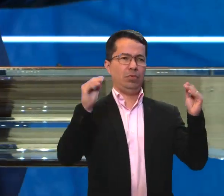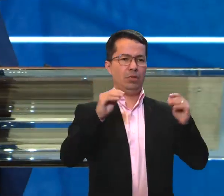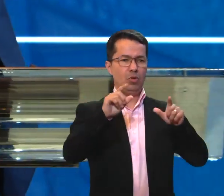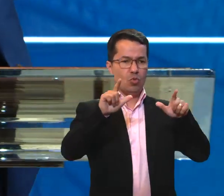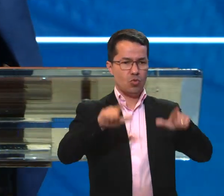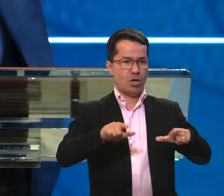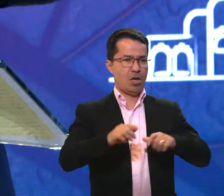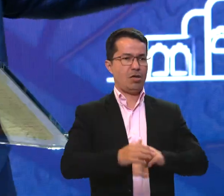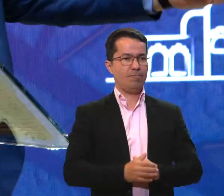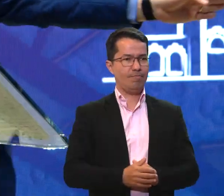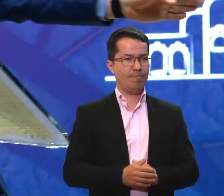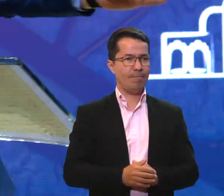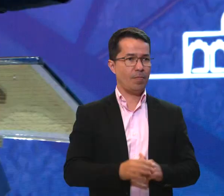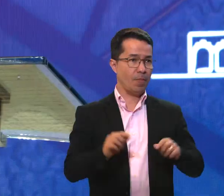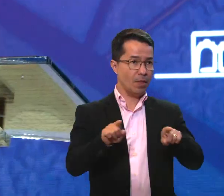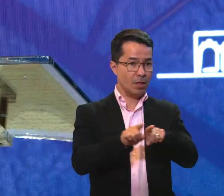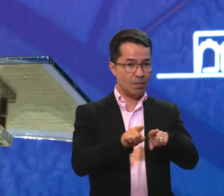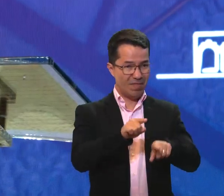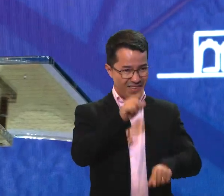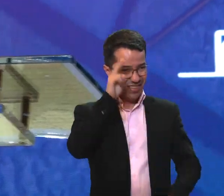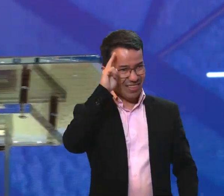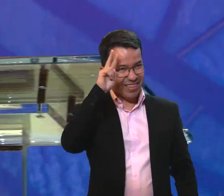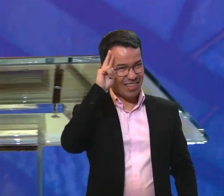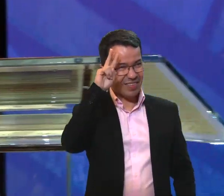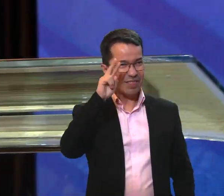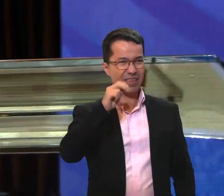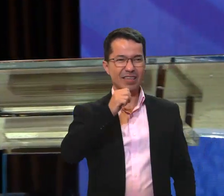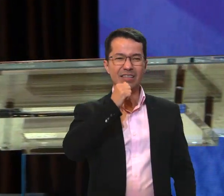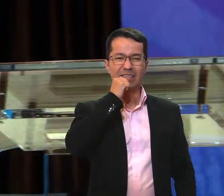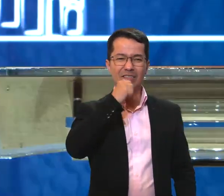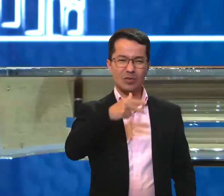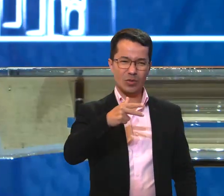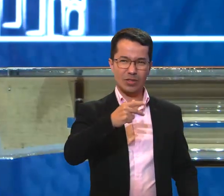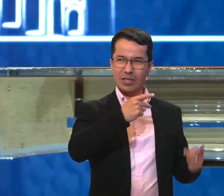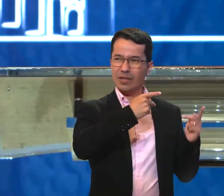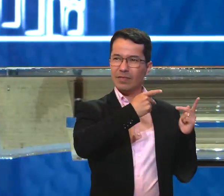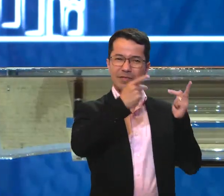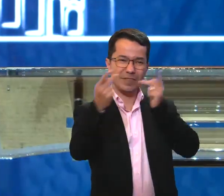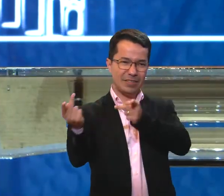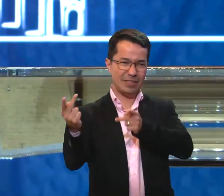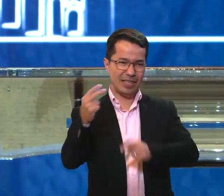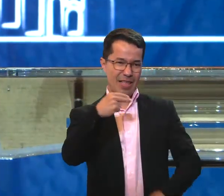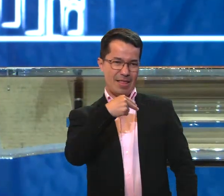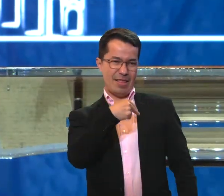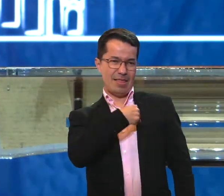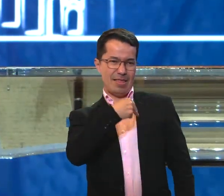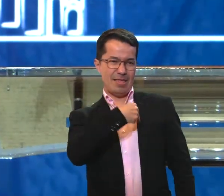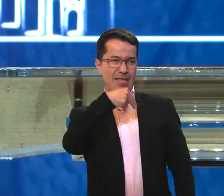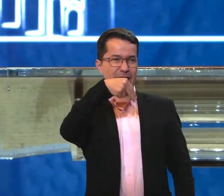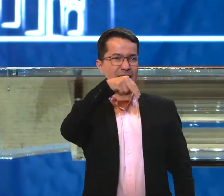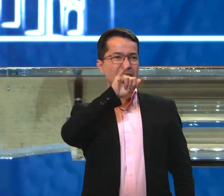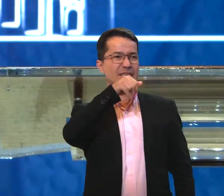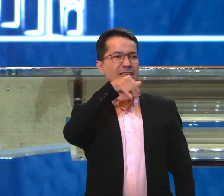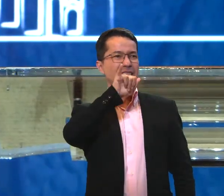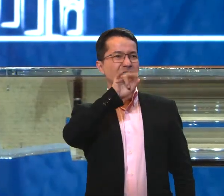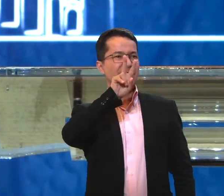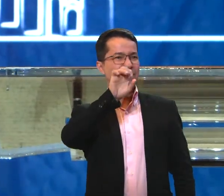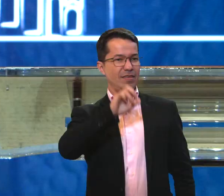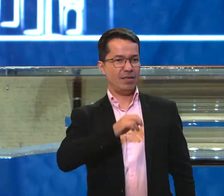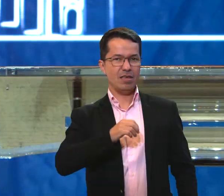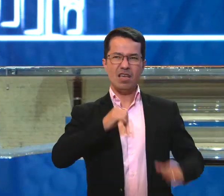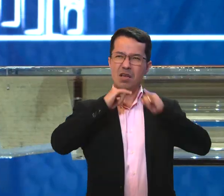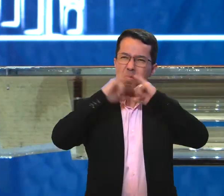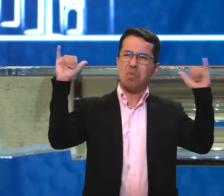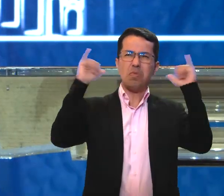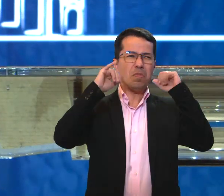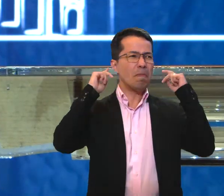Jonas vai visitar Nínive, ele passa o dia todo chamando as pessoas para se arrependerem. E aí o rei veste roupa de saco, manda o